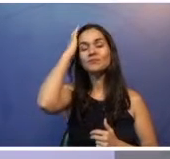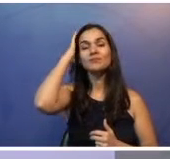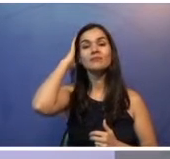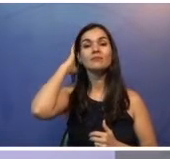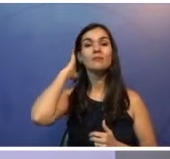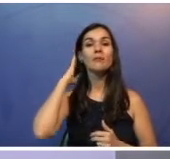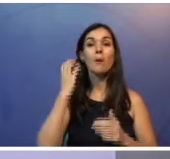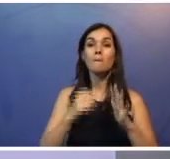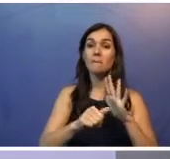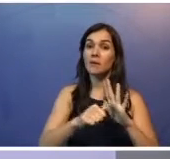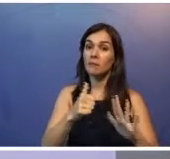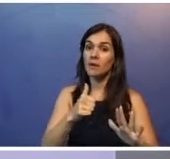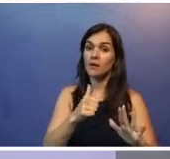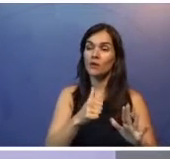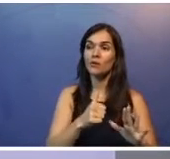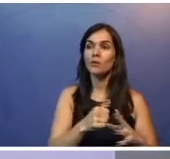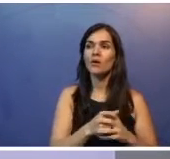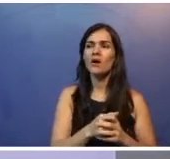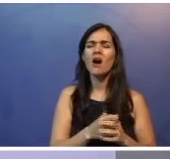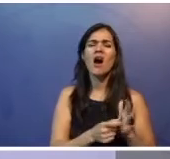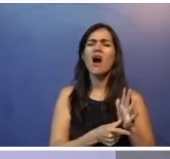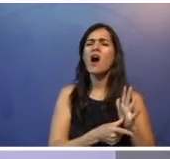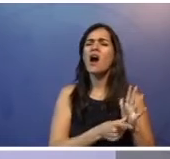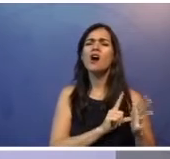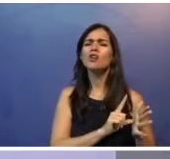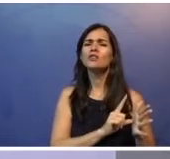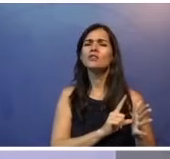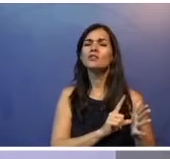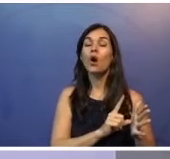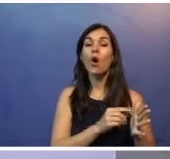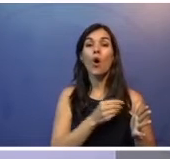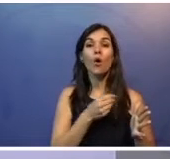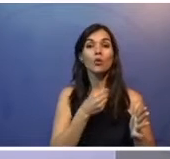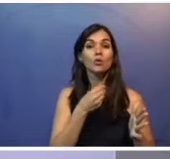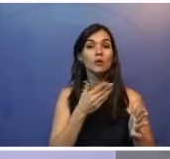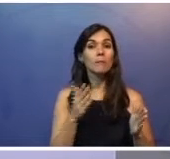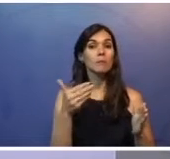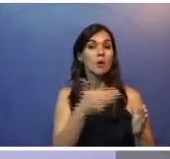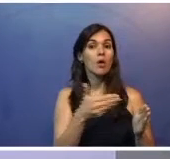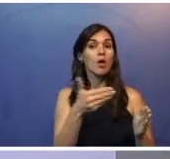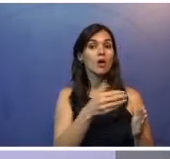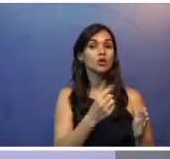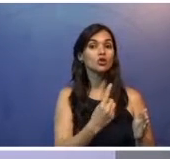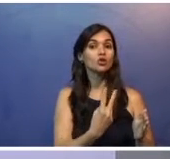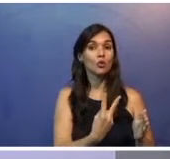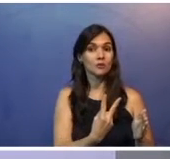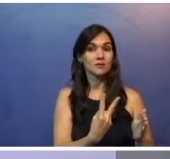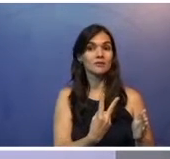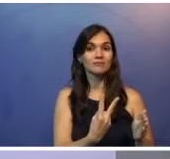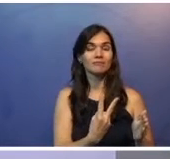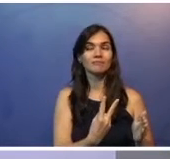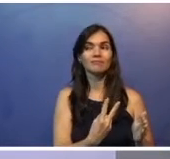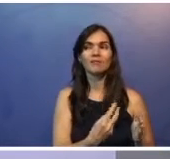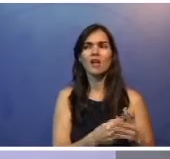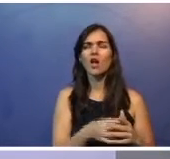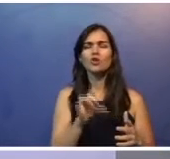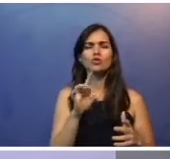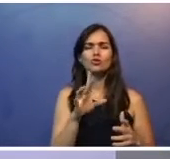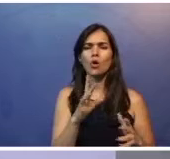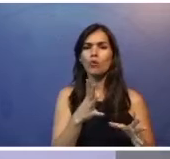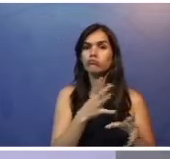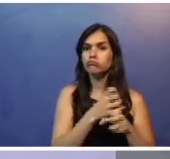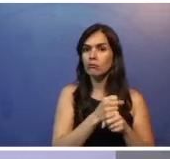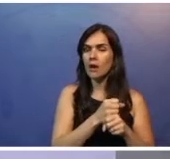bom então primeiro né Vamos calcular antes da e na pessoa de 12 anos entrar então basta